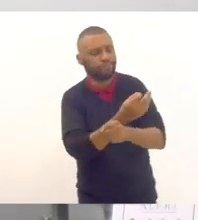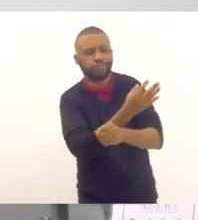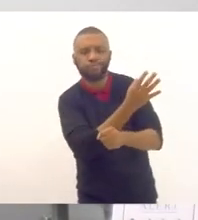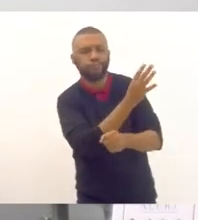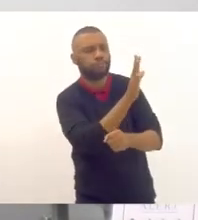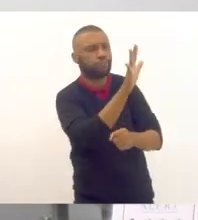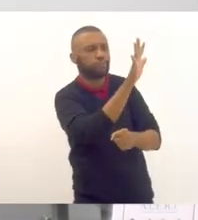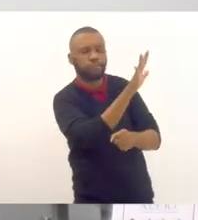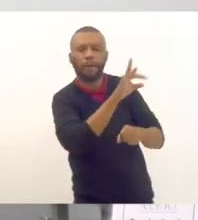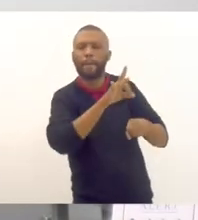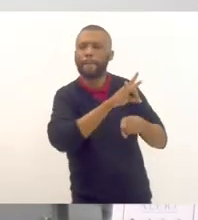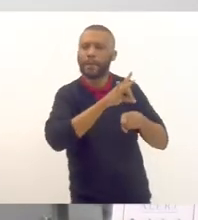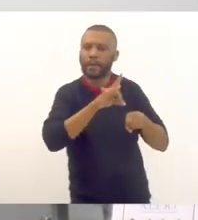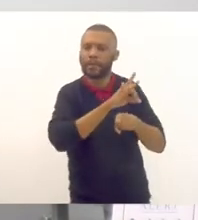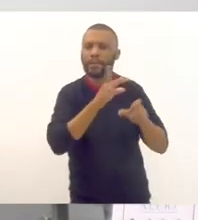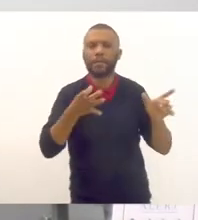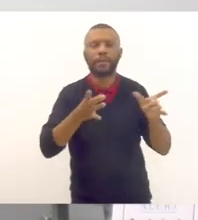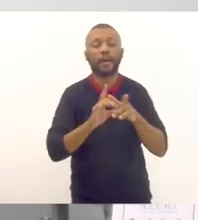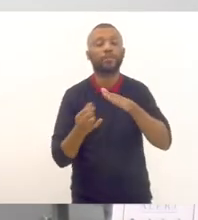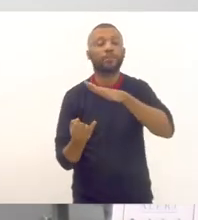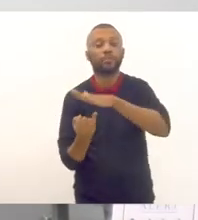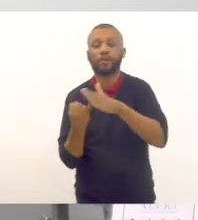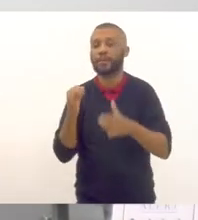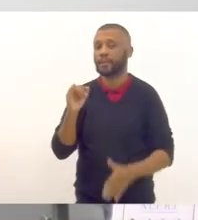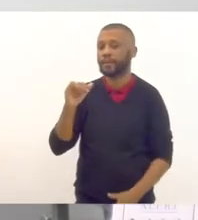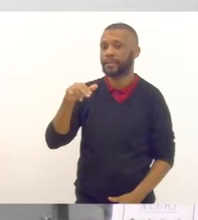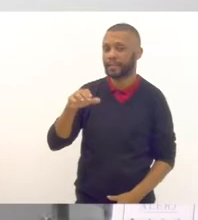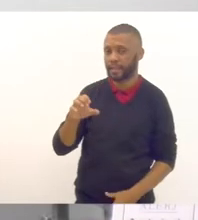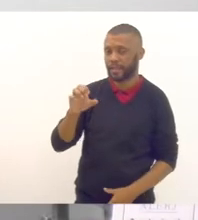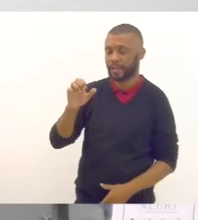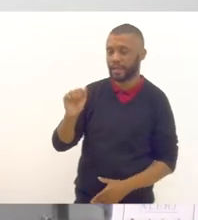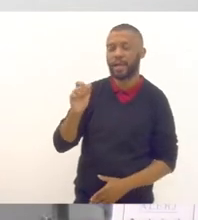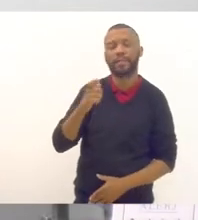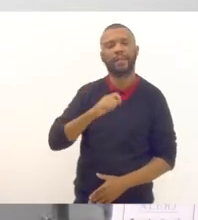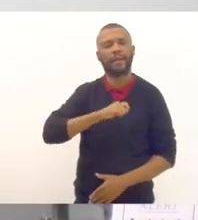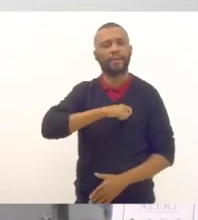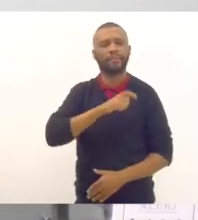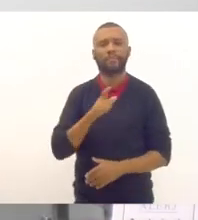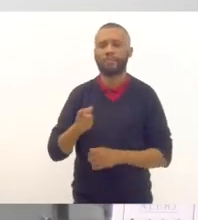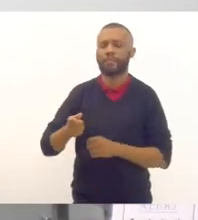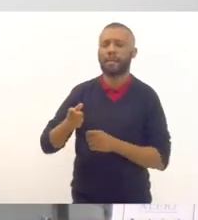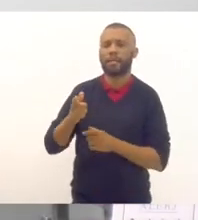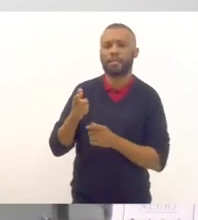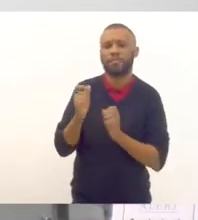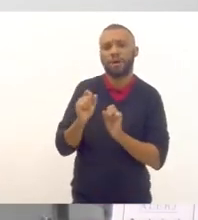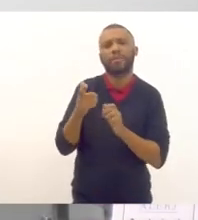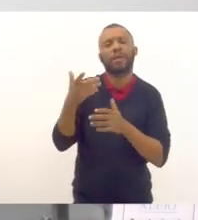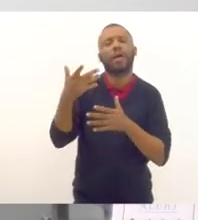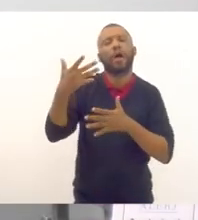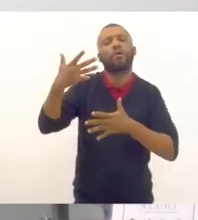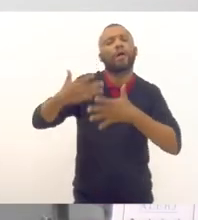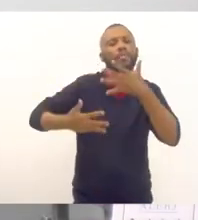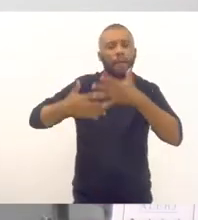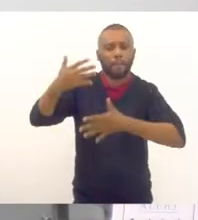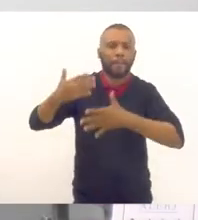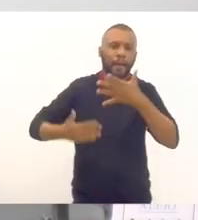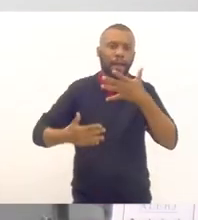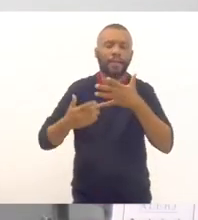e que essa fiscalização anual acaba gerando um transtorno operacional e financeiro para as